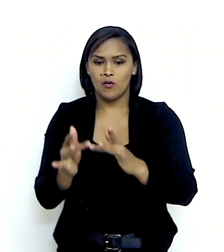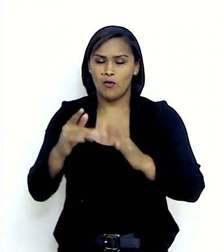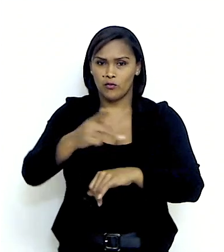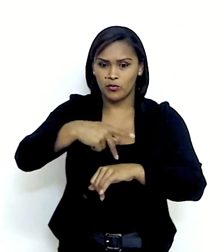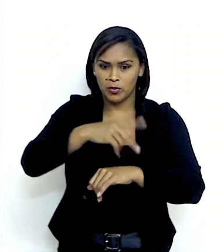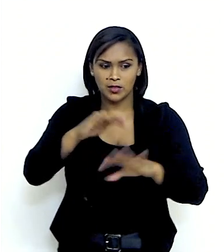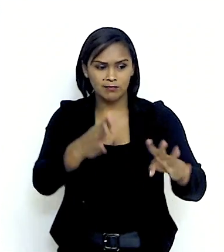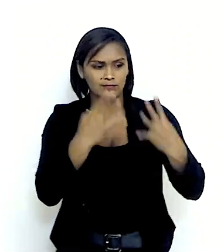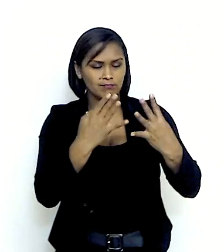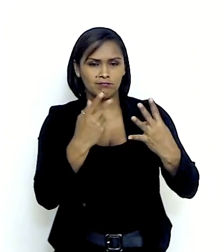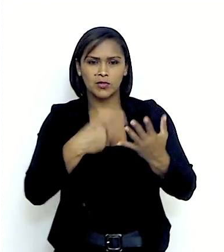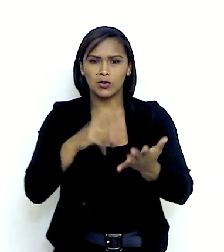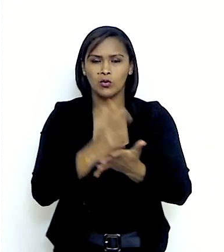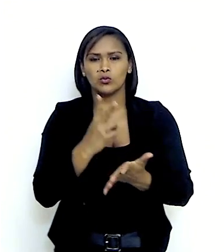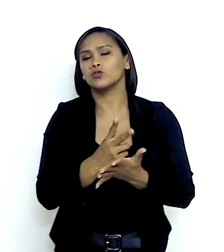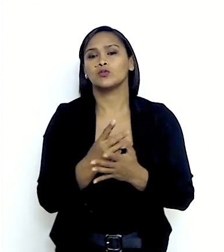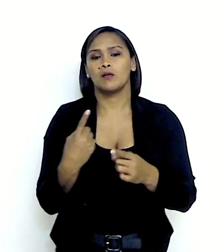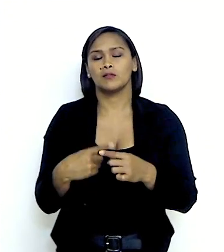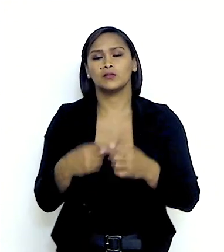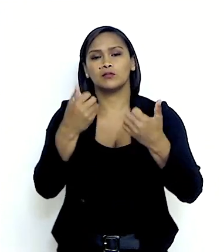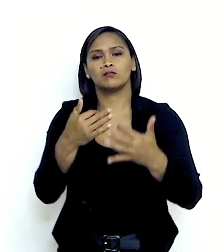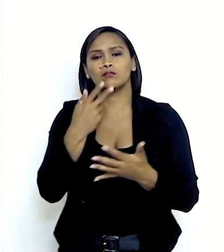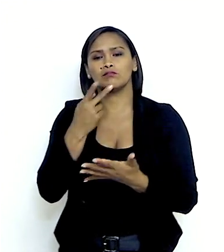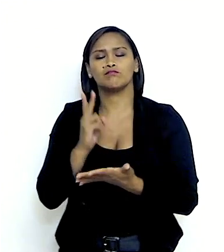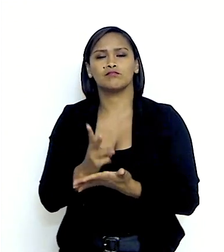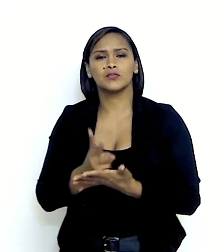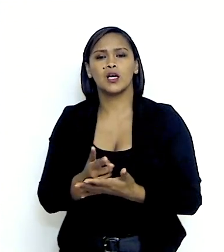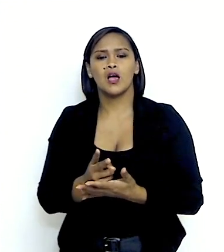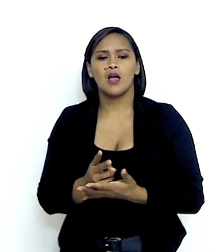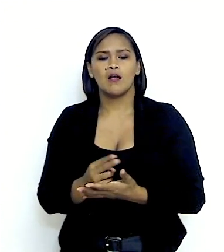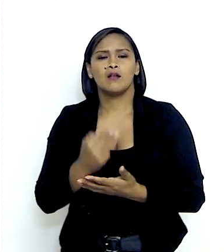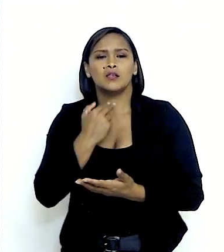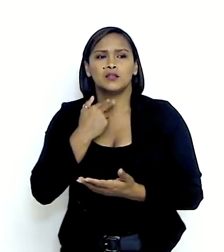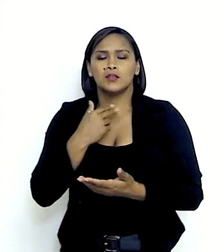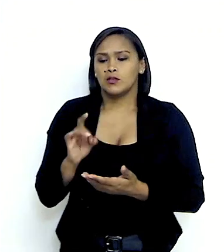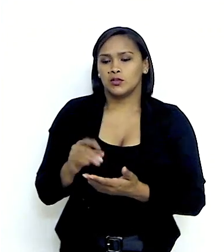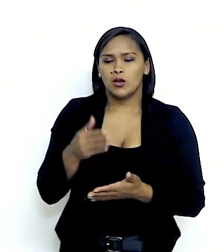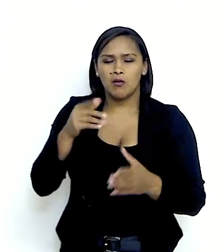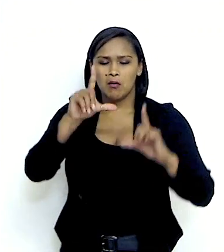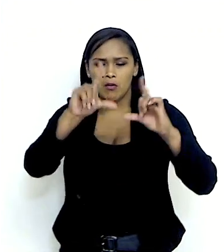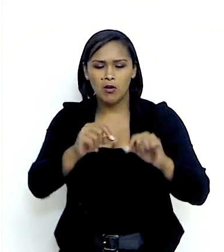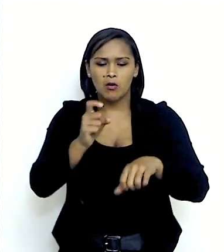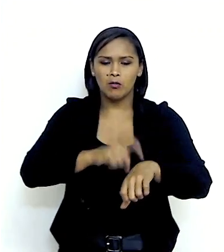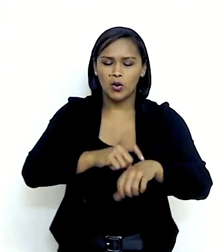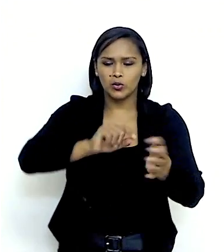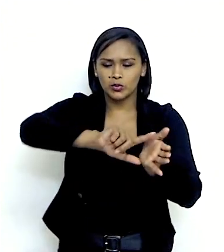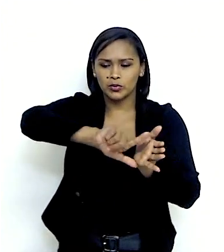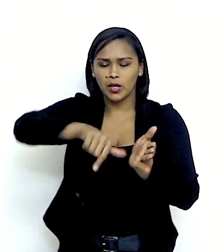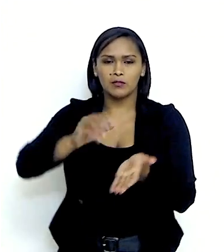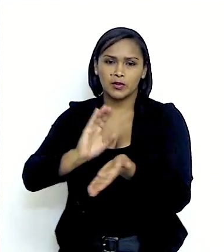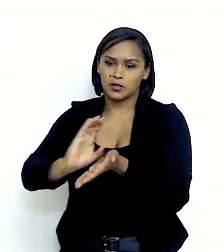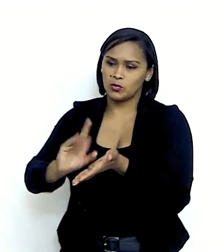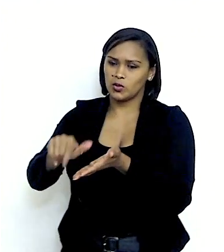isso como algo permanente, né. Ou seja, você não pode ser de fato algo intermitente, né, uma exportação ocasional,